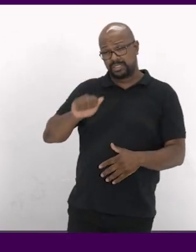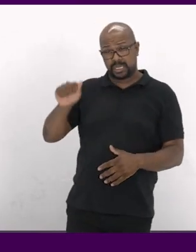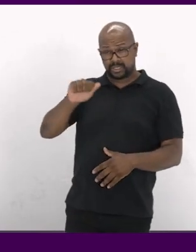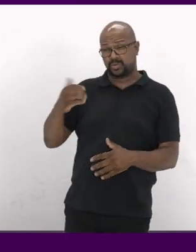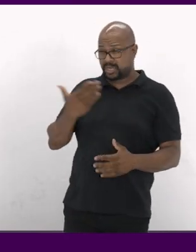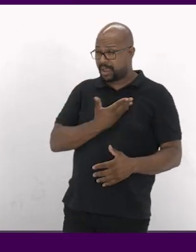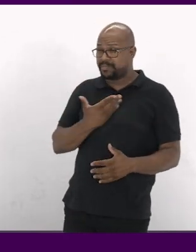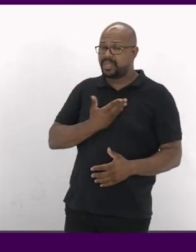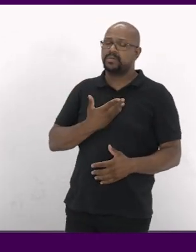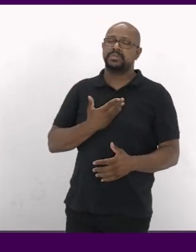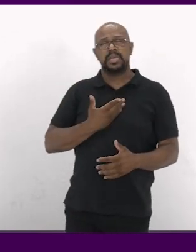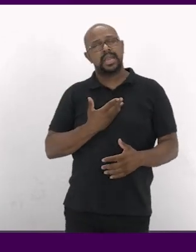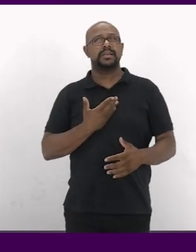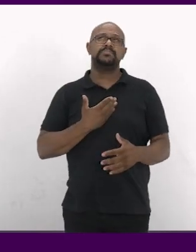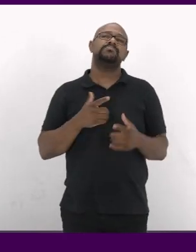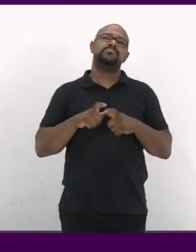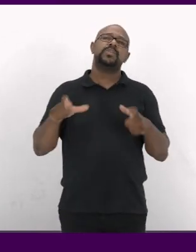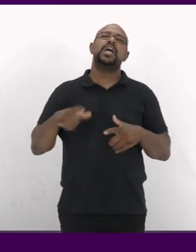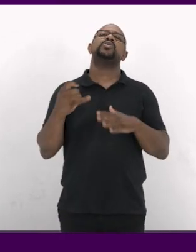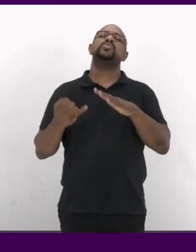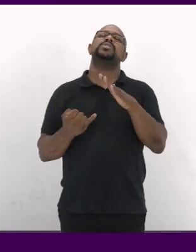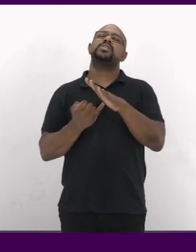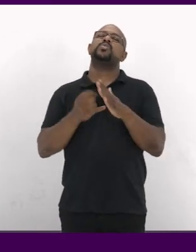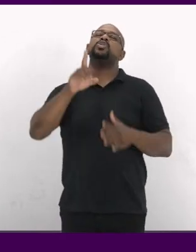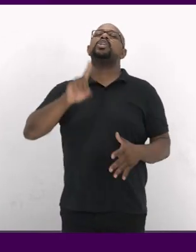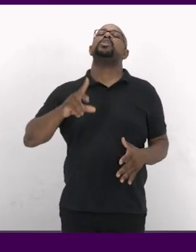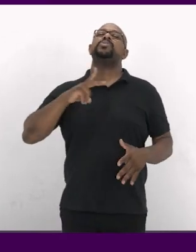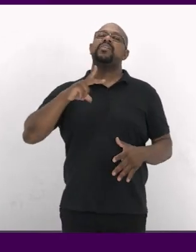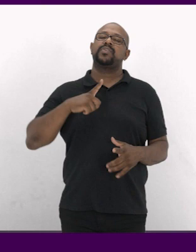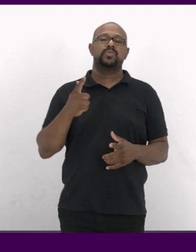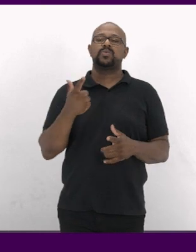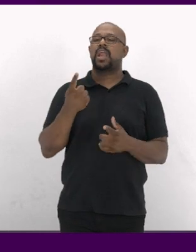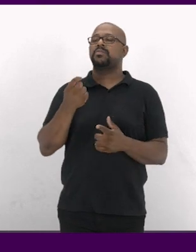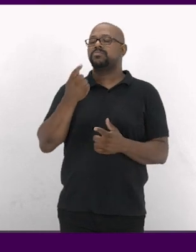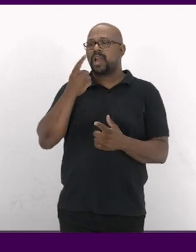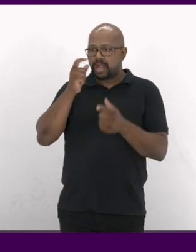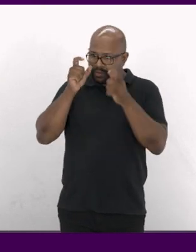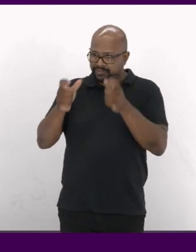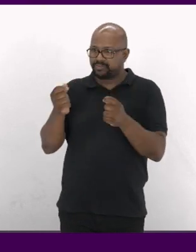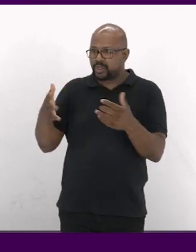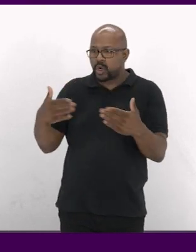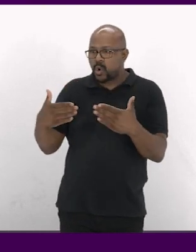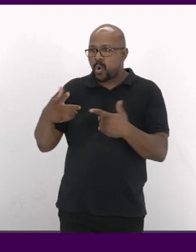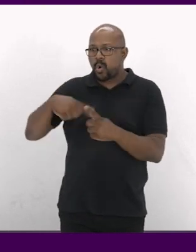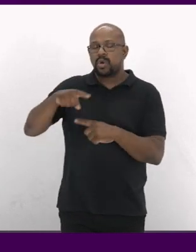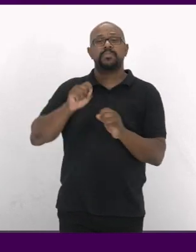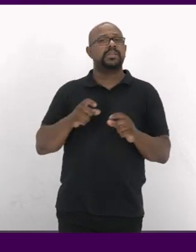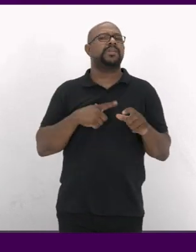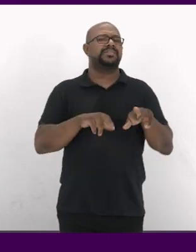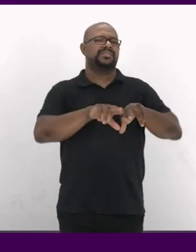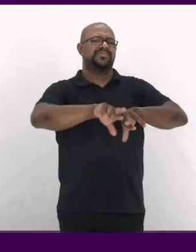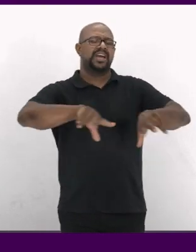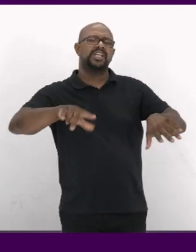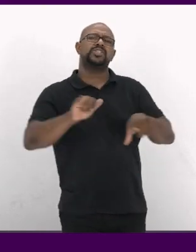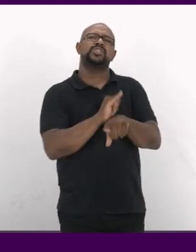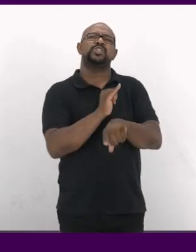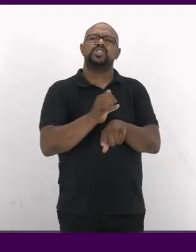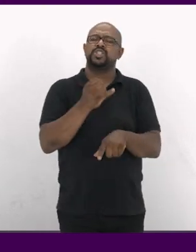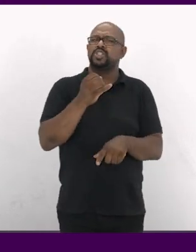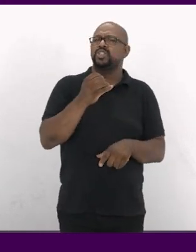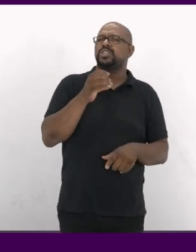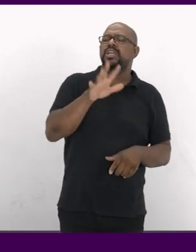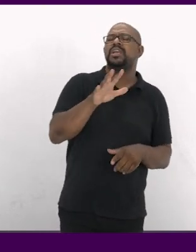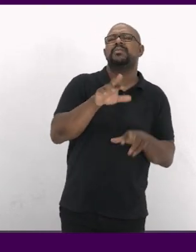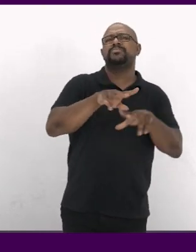associação de amigos é normalmente uma instituição de direito privado sem fins lucrativos, mas pode apresentar diferentes